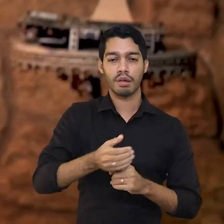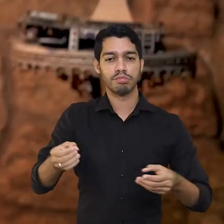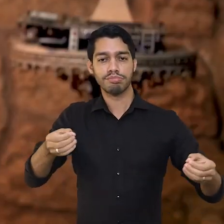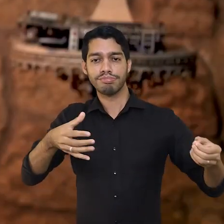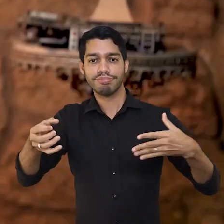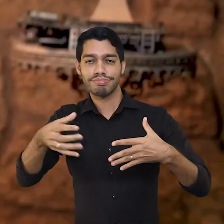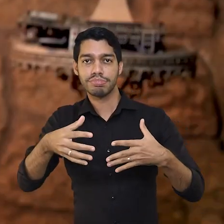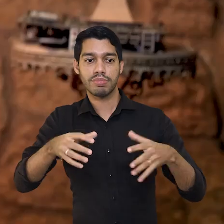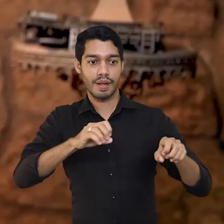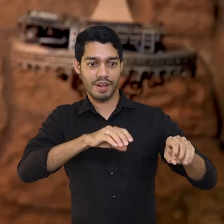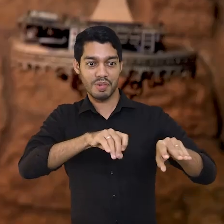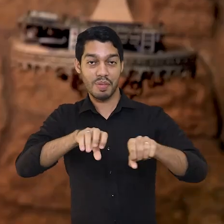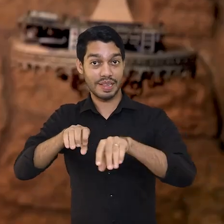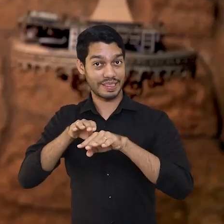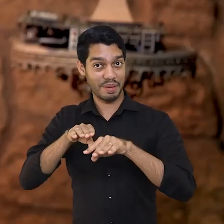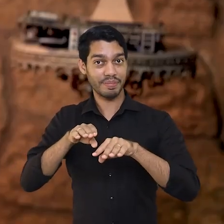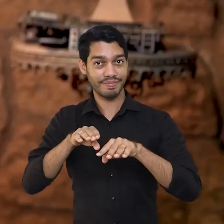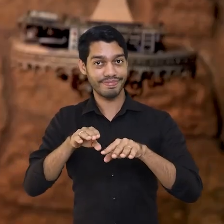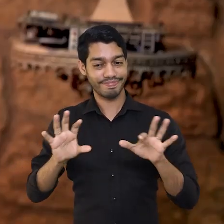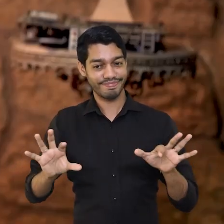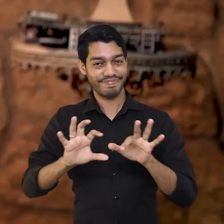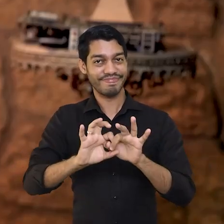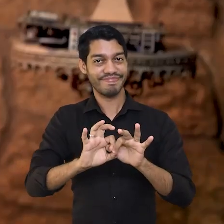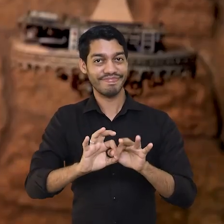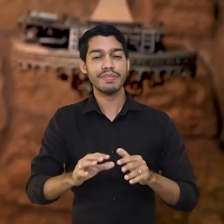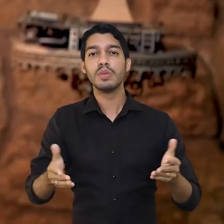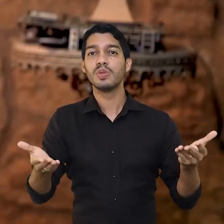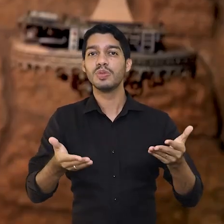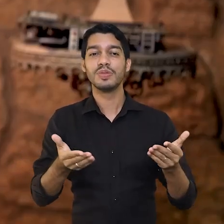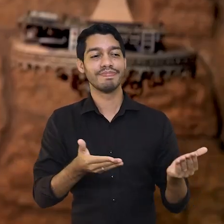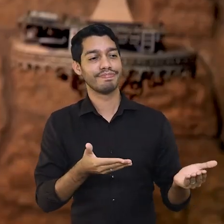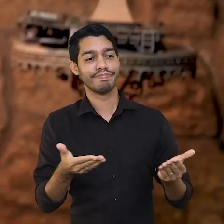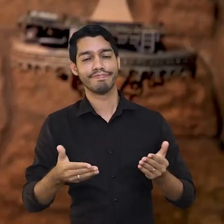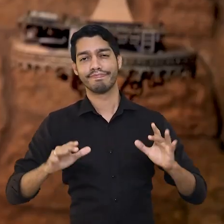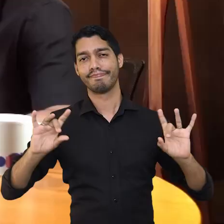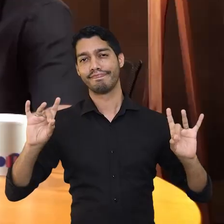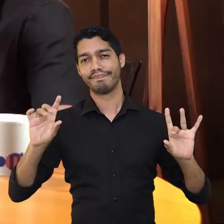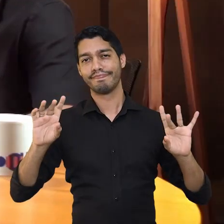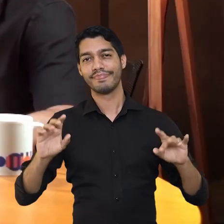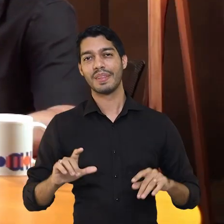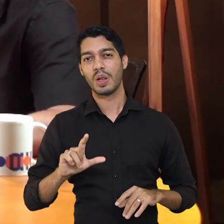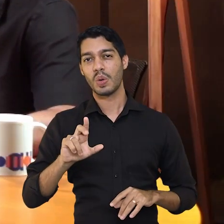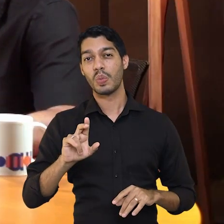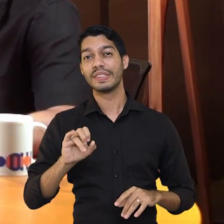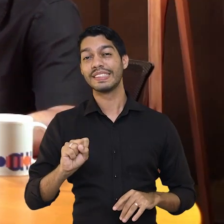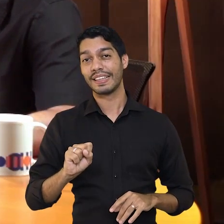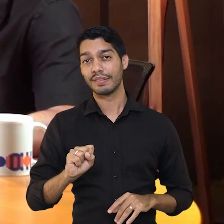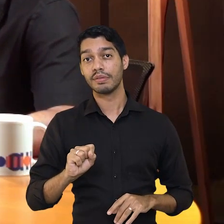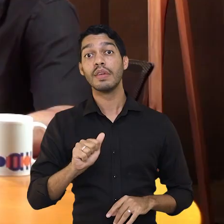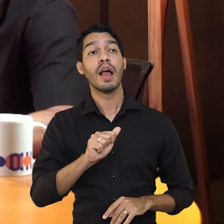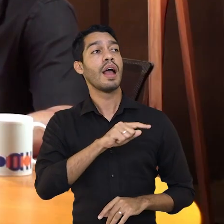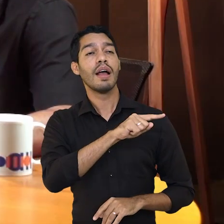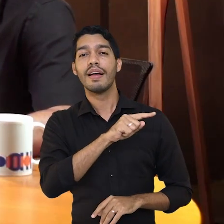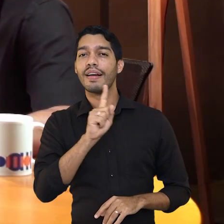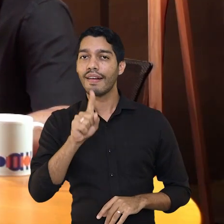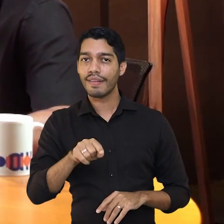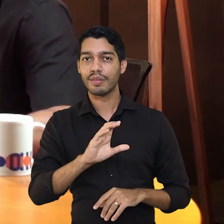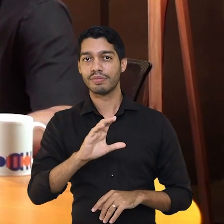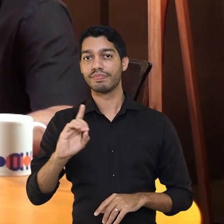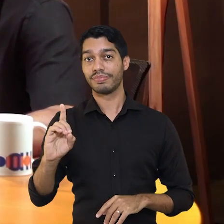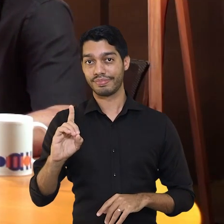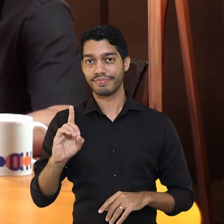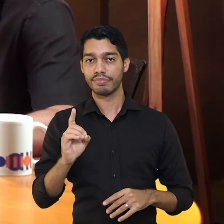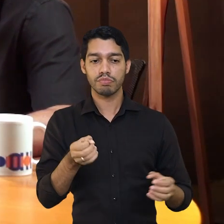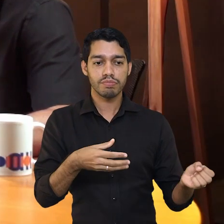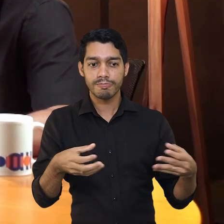inovação, educação. E hoje a nossa convidada ilustre é a Luísa Machado, que é coordenadora de